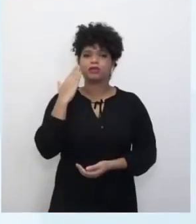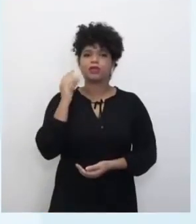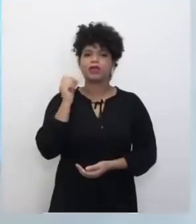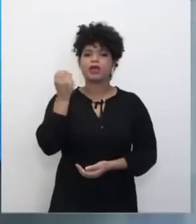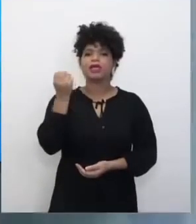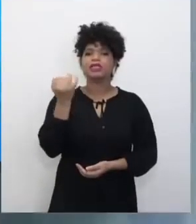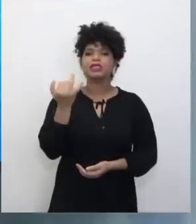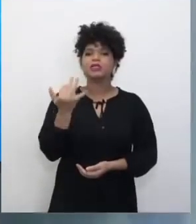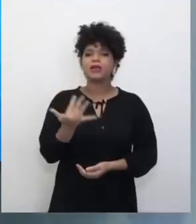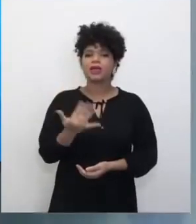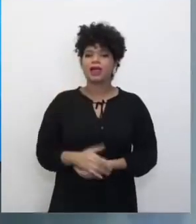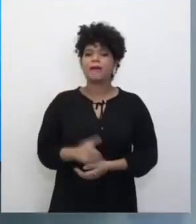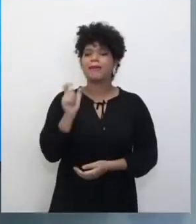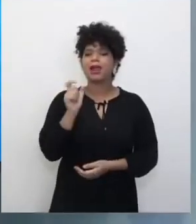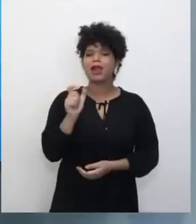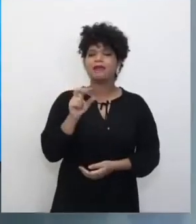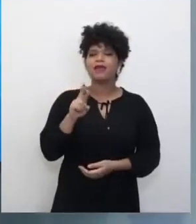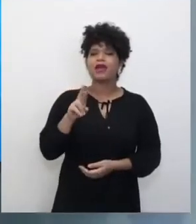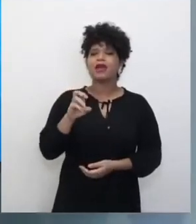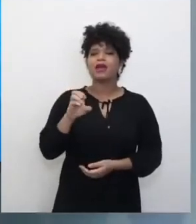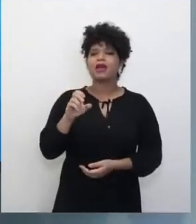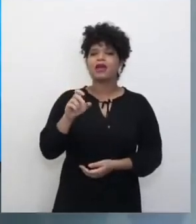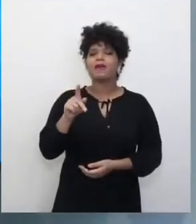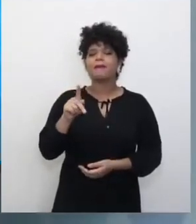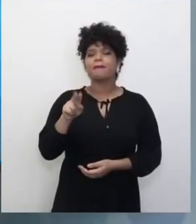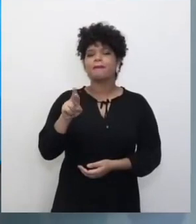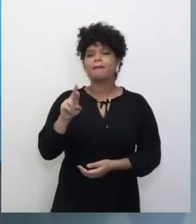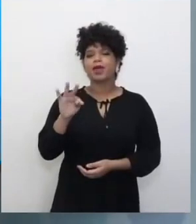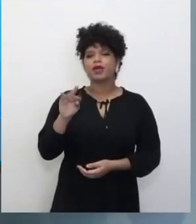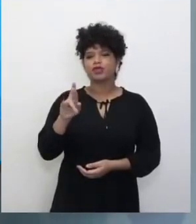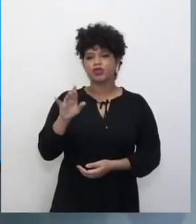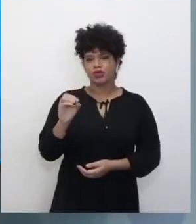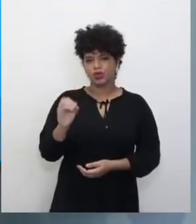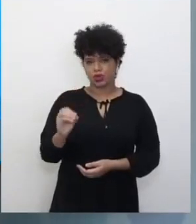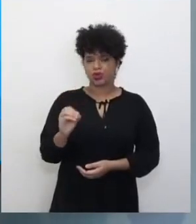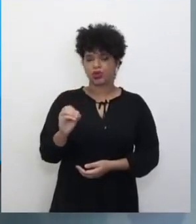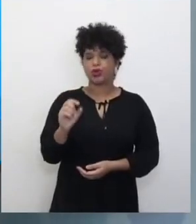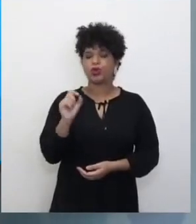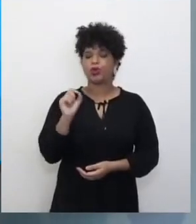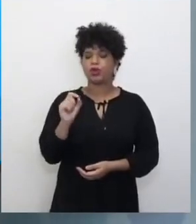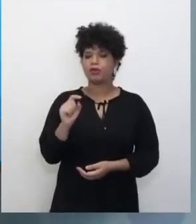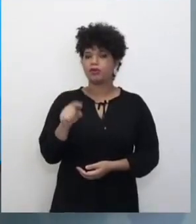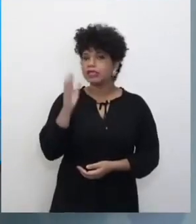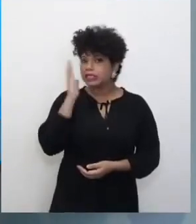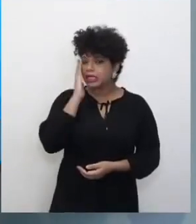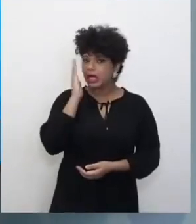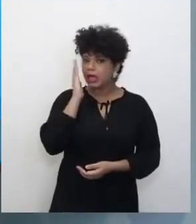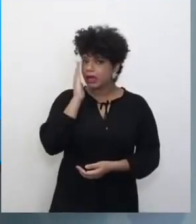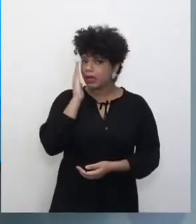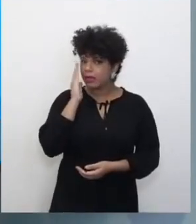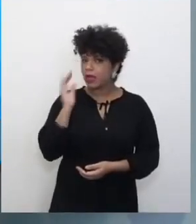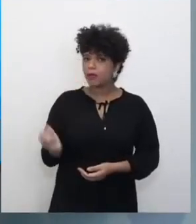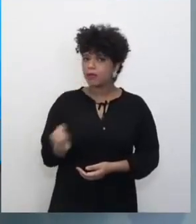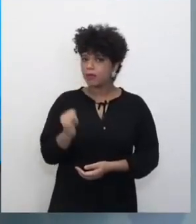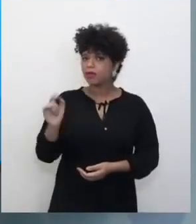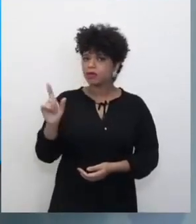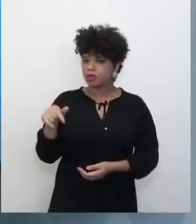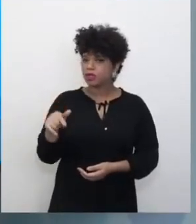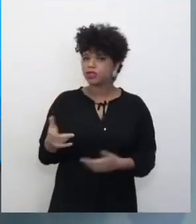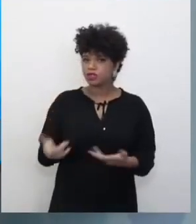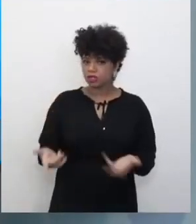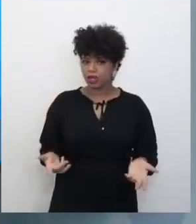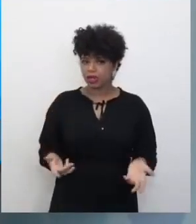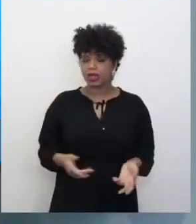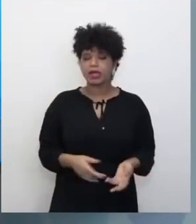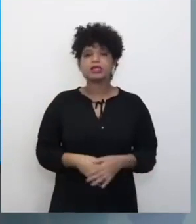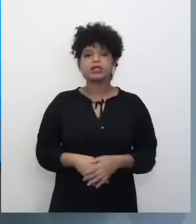só quero explicar essa palavrinha para eles. Quando a gente fala de repertório, a gente está falando daquele saber que você precisa ter, né? Então, só para